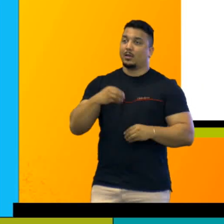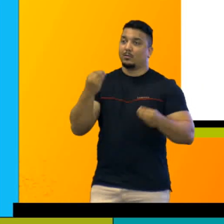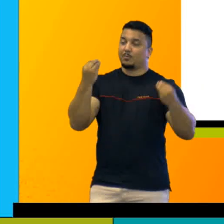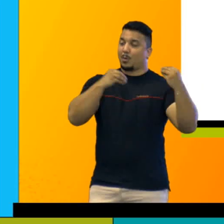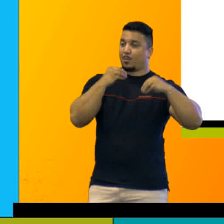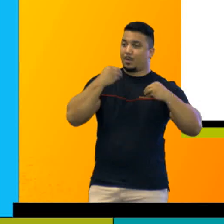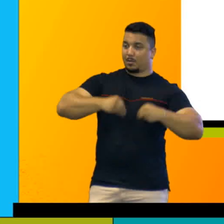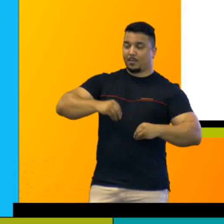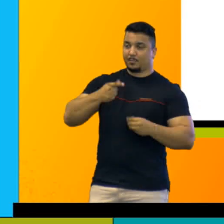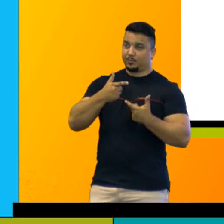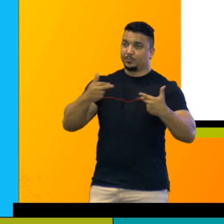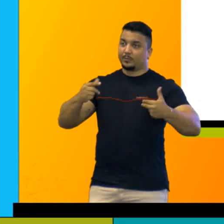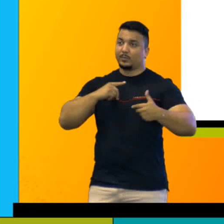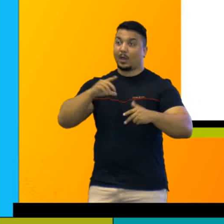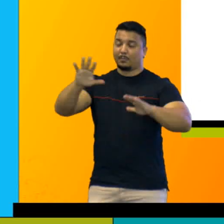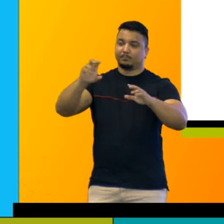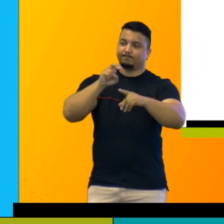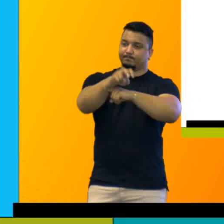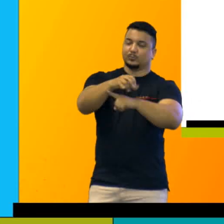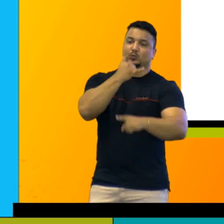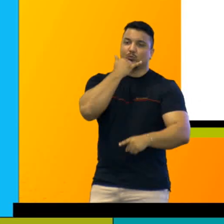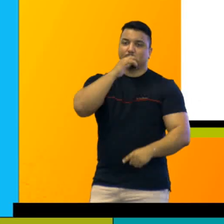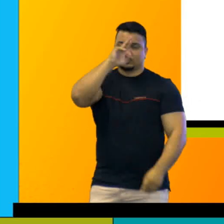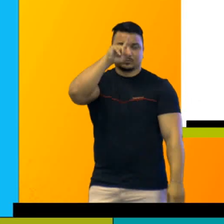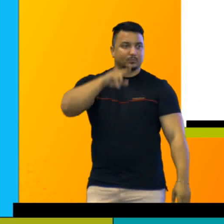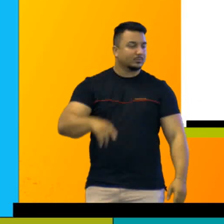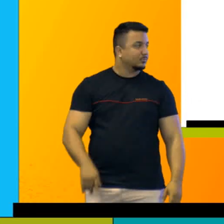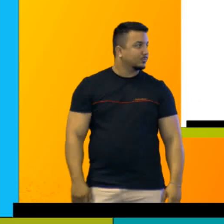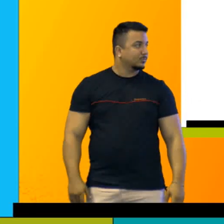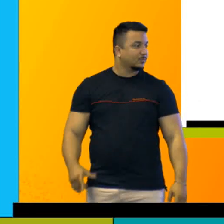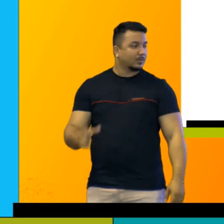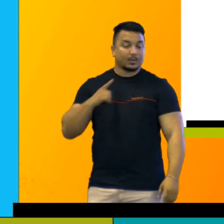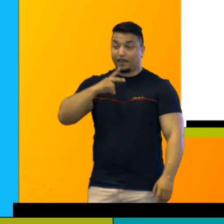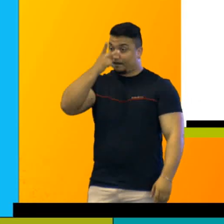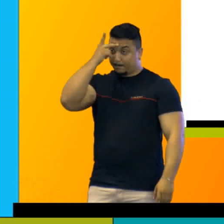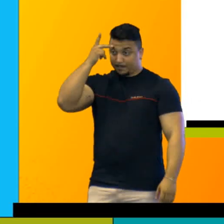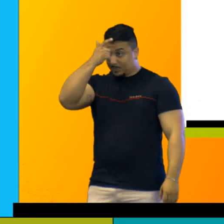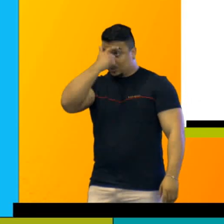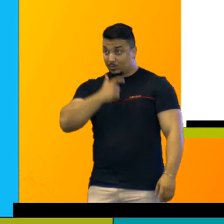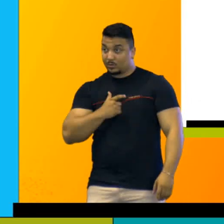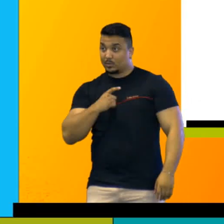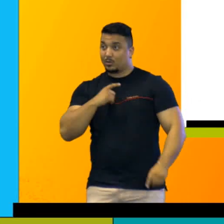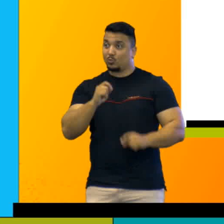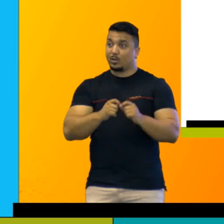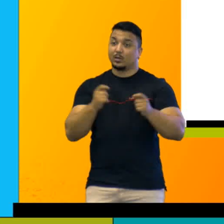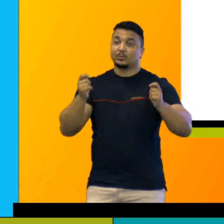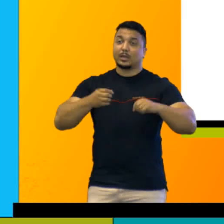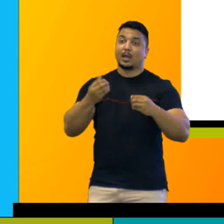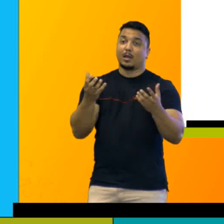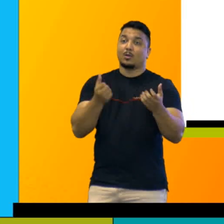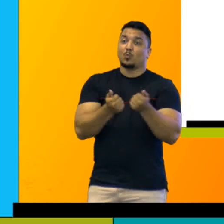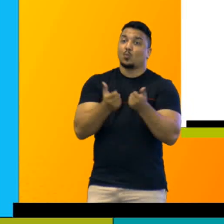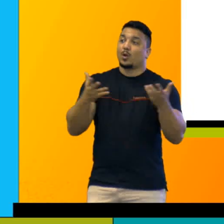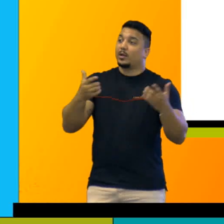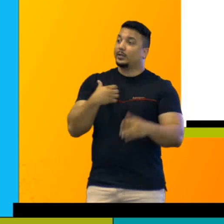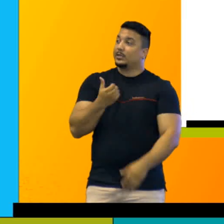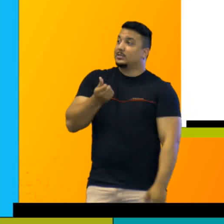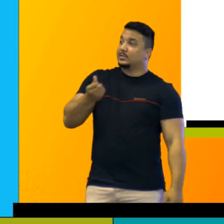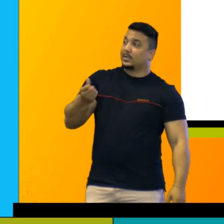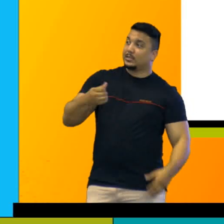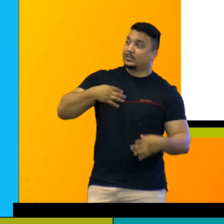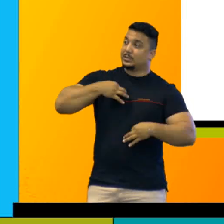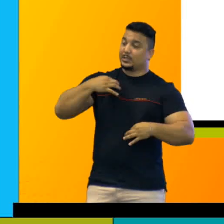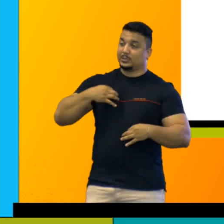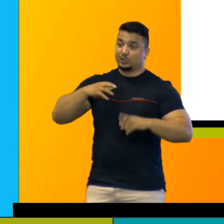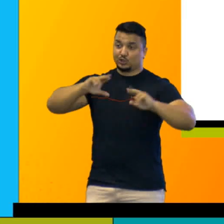fantasias com materiais de... pulei uma parte, foi mal. Essa pessoa tem à sua disposição 6